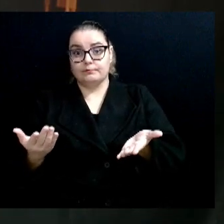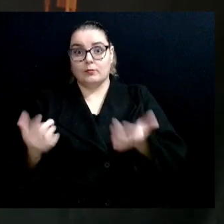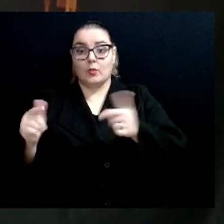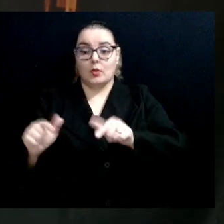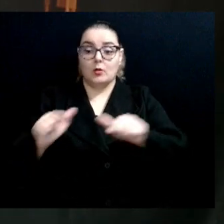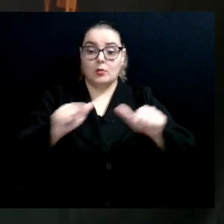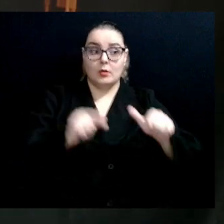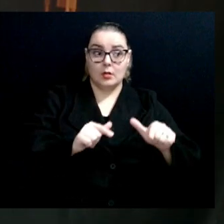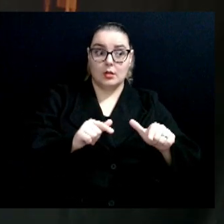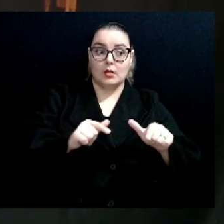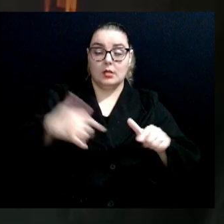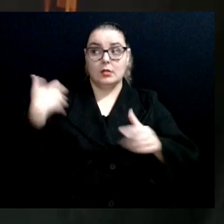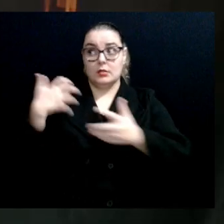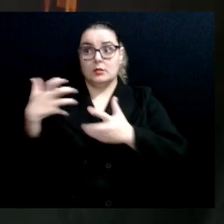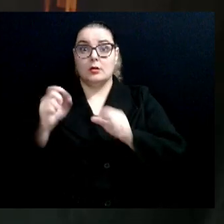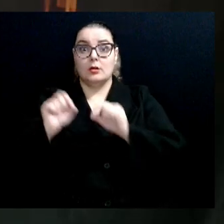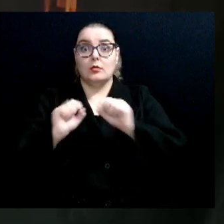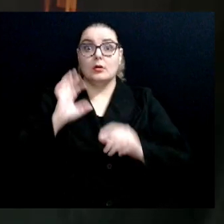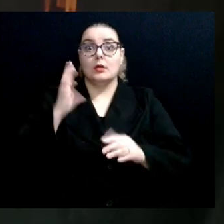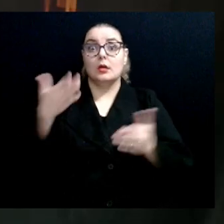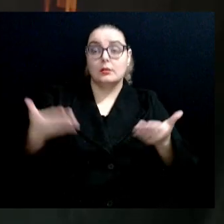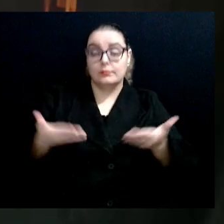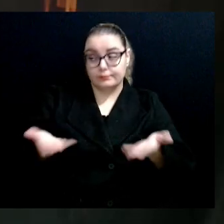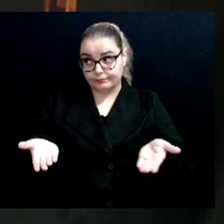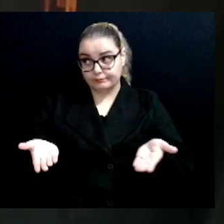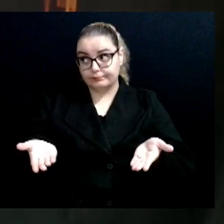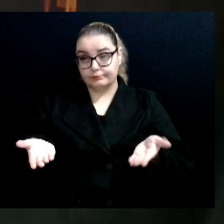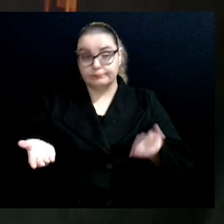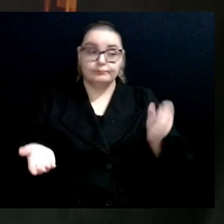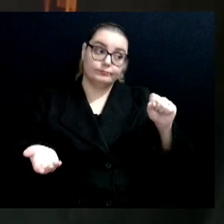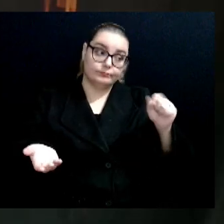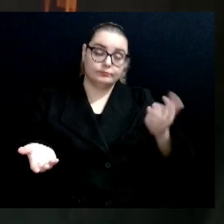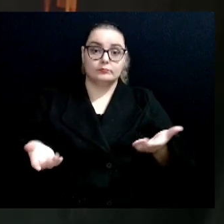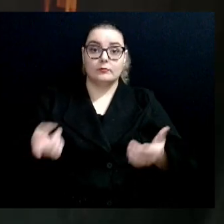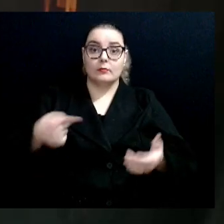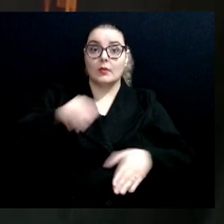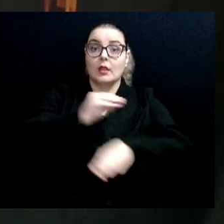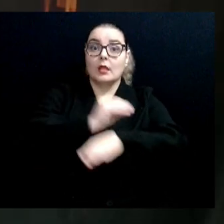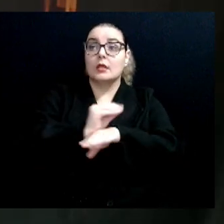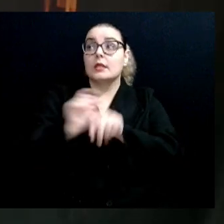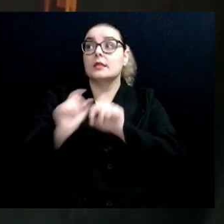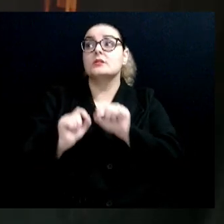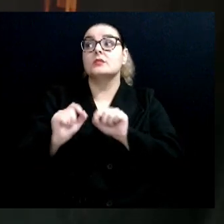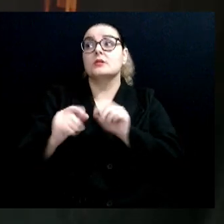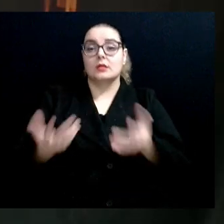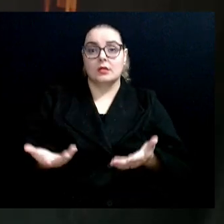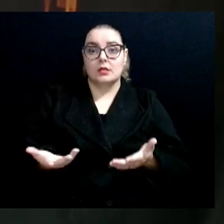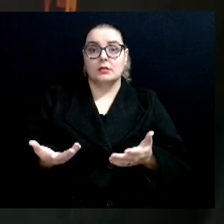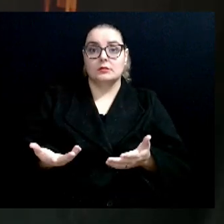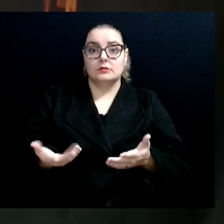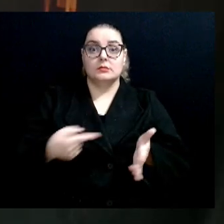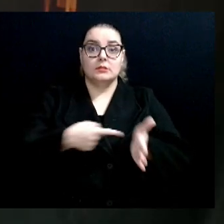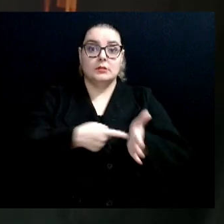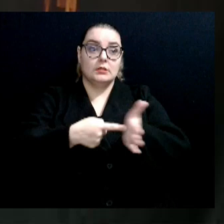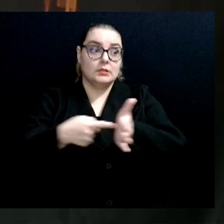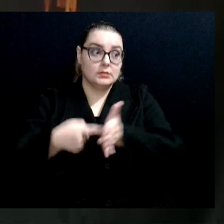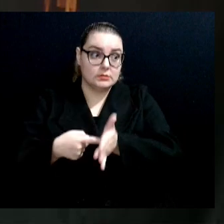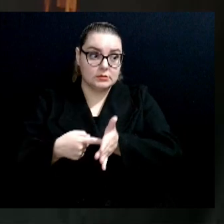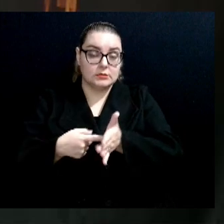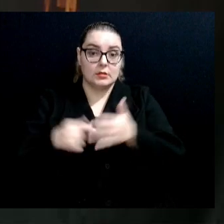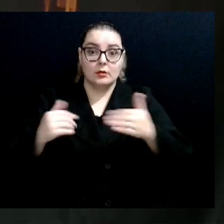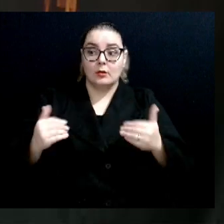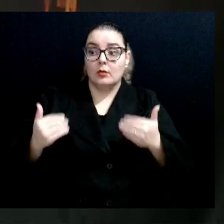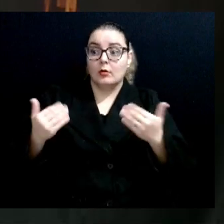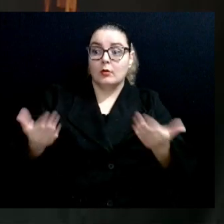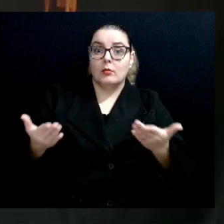está acontecendo com elas agora? Elas estão sob cuidado de quem? Né? Essa denúncia, qual foi o